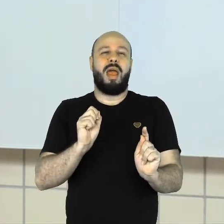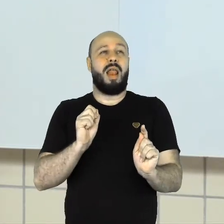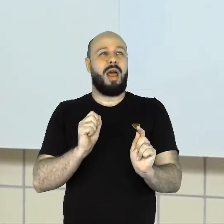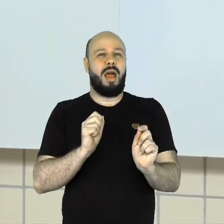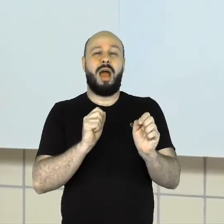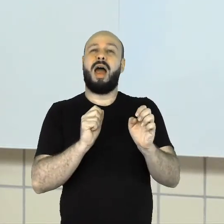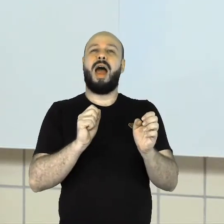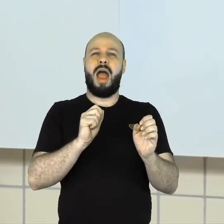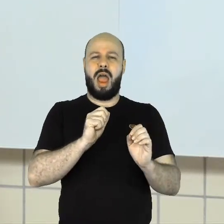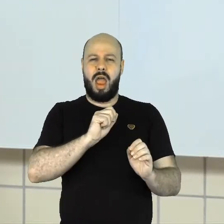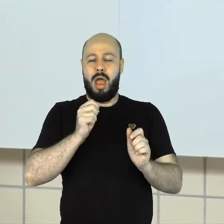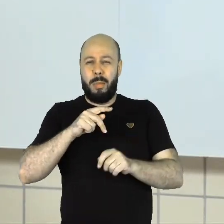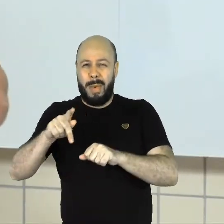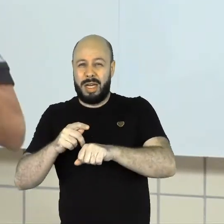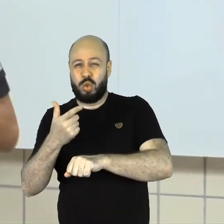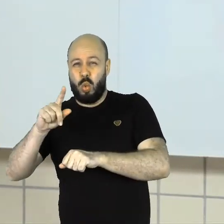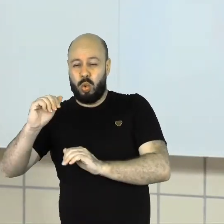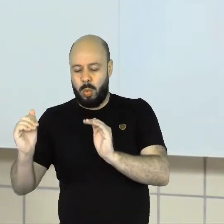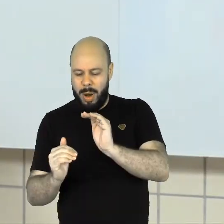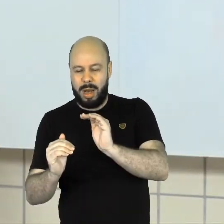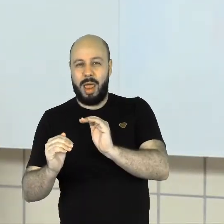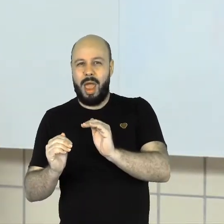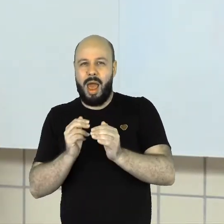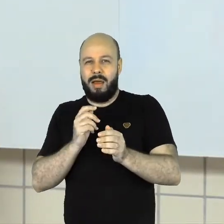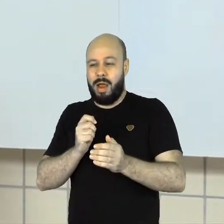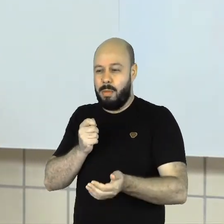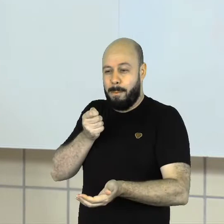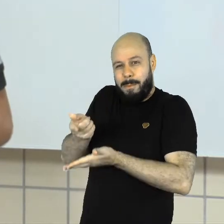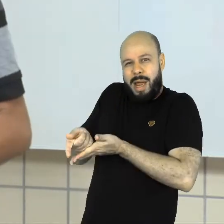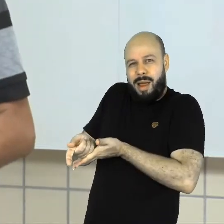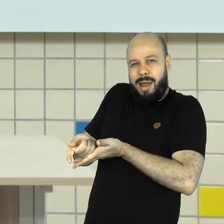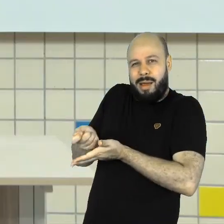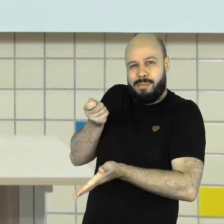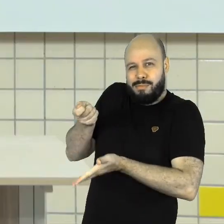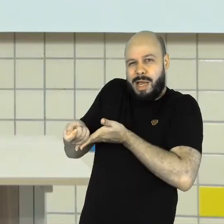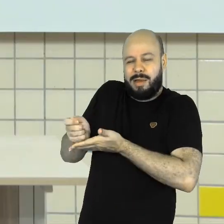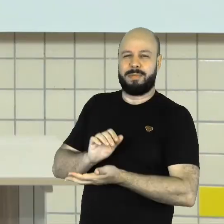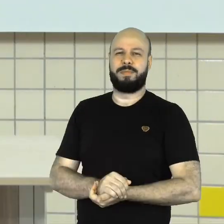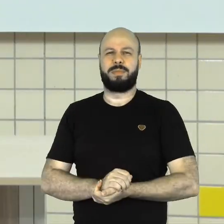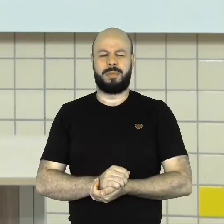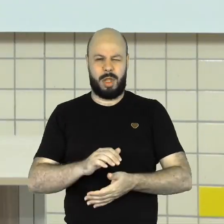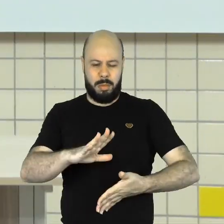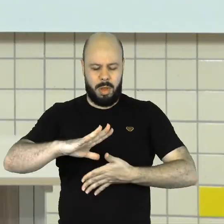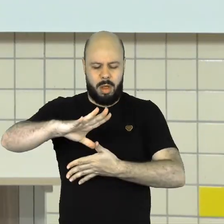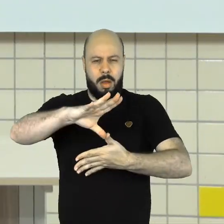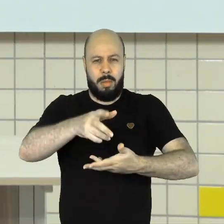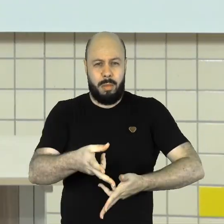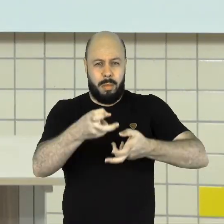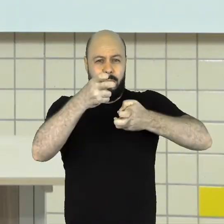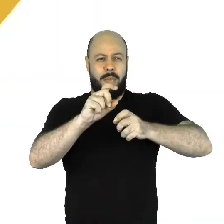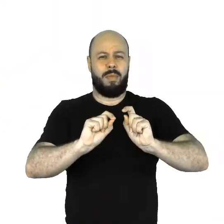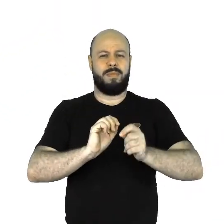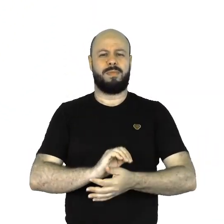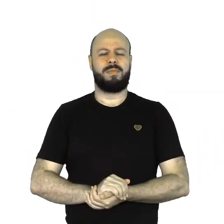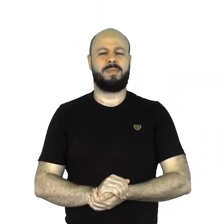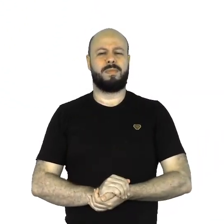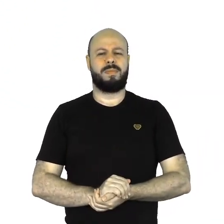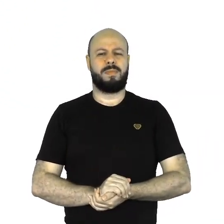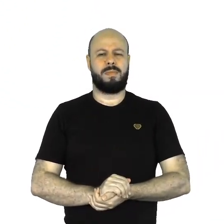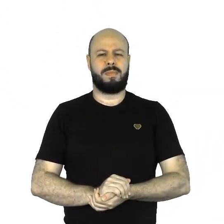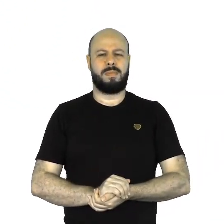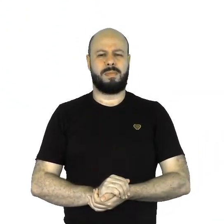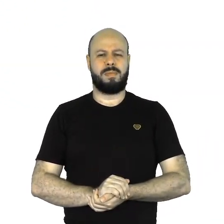países subdesenvolvidos. Mas vamos mais à frente para a gente estar olhando o mapa aqui, ó. Observem esse mapa, tá?